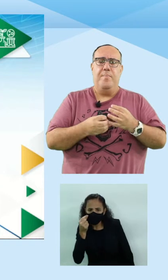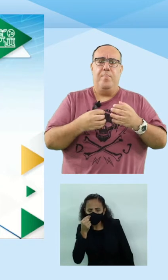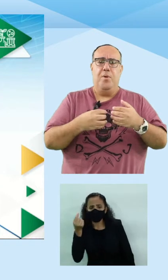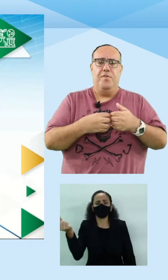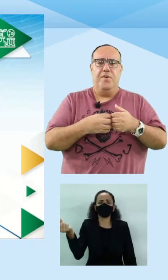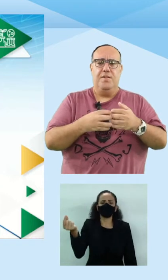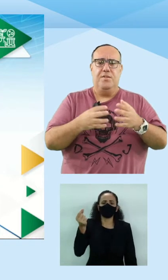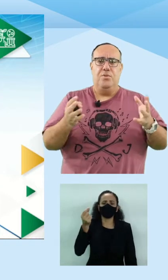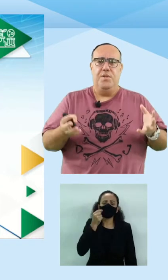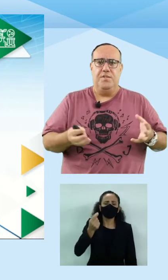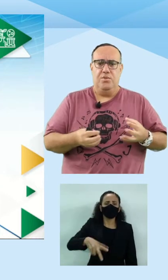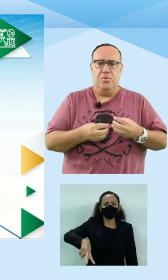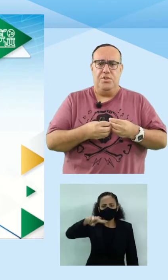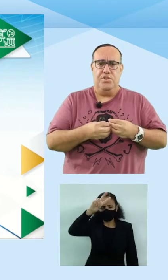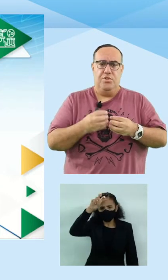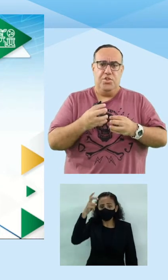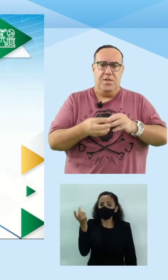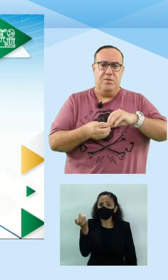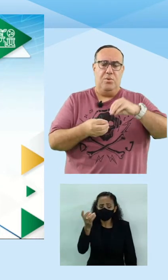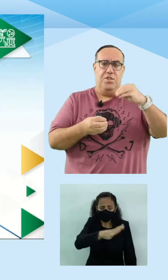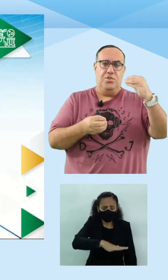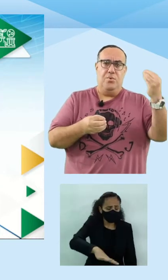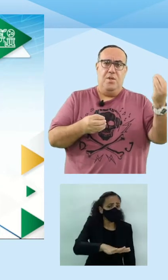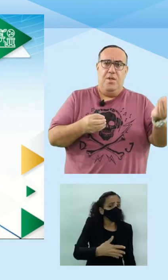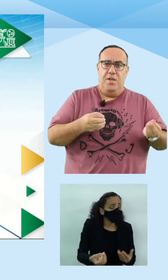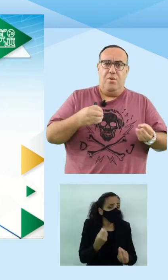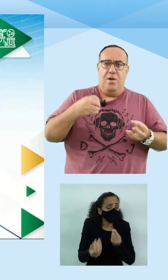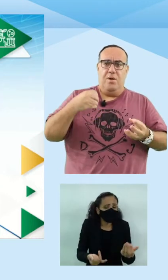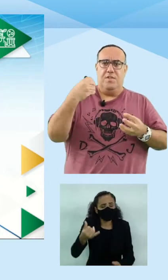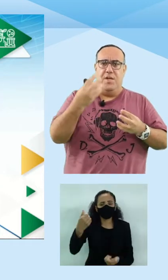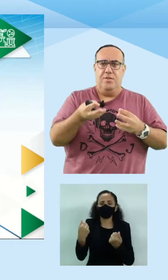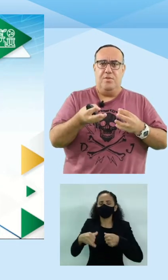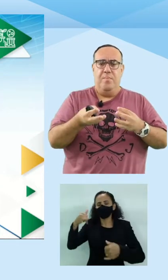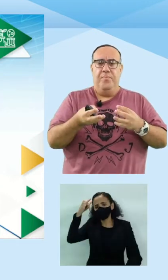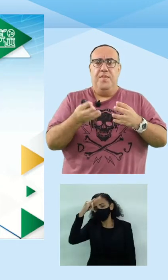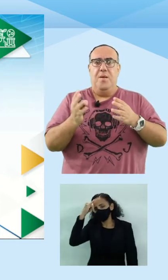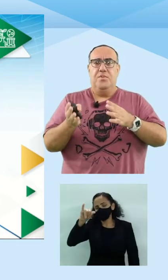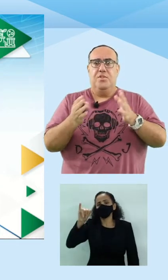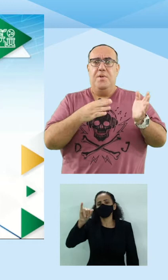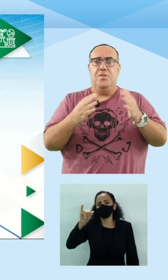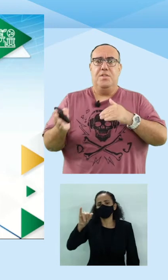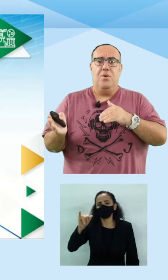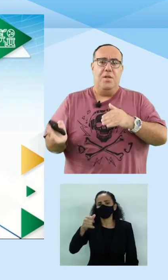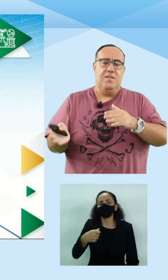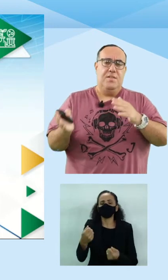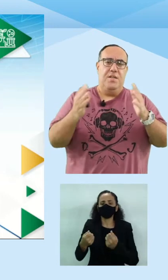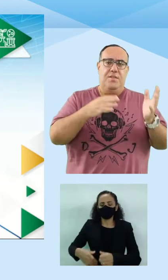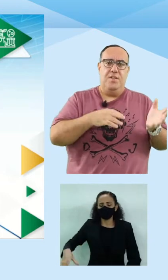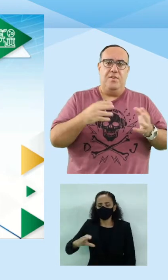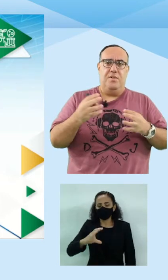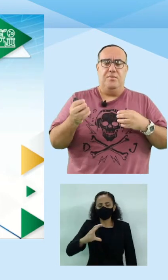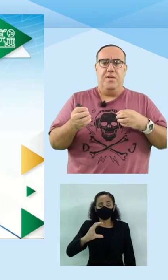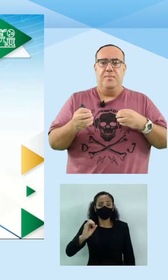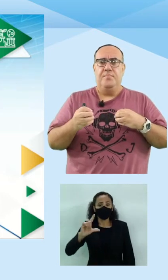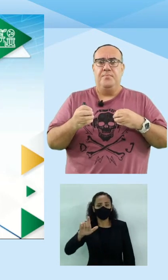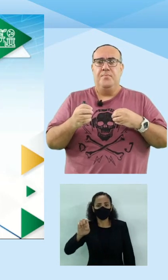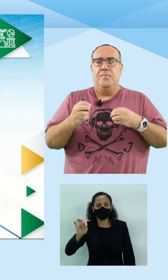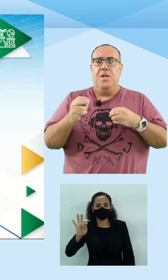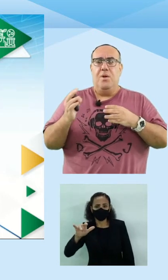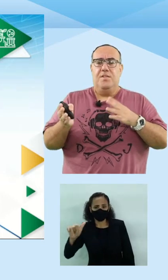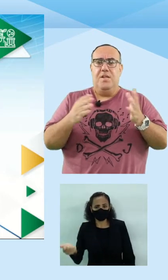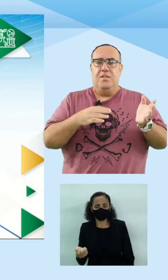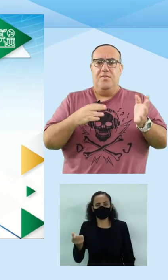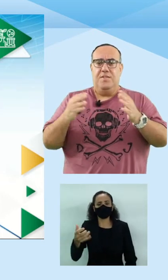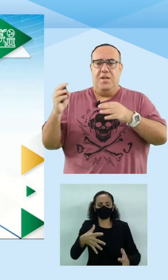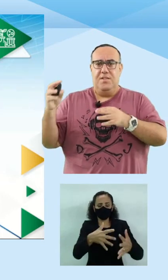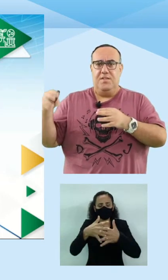para a proliferação de doenças no lixo. Então, descartando o lixo em local certo, temos também a chamada coleta seletiva, né? A